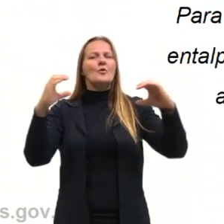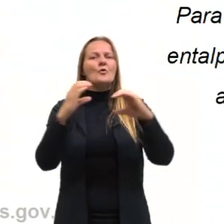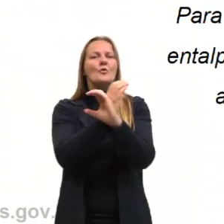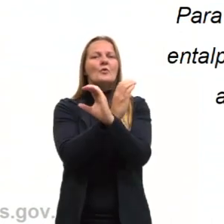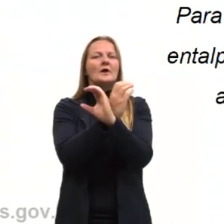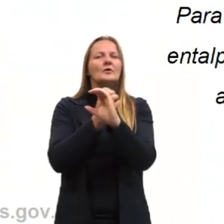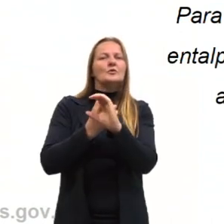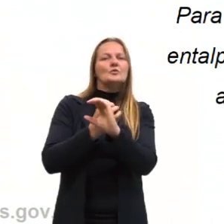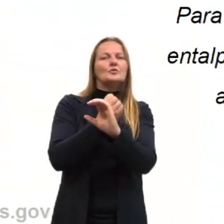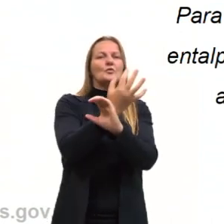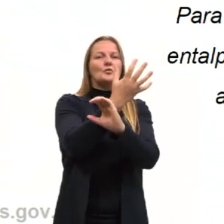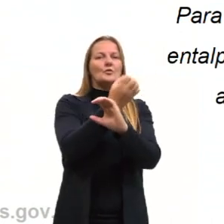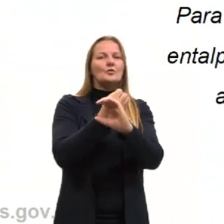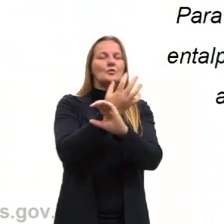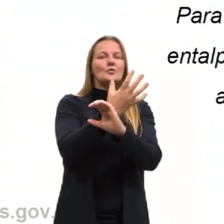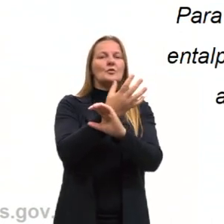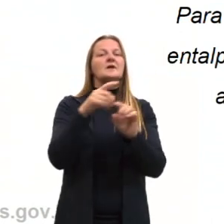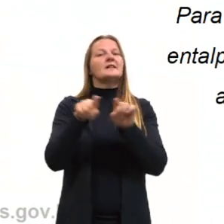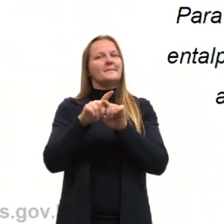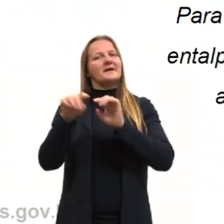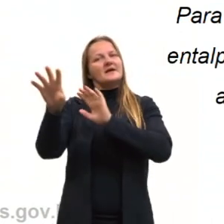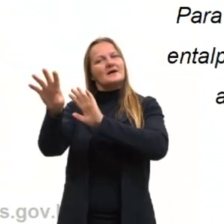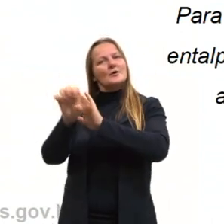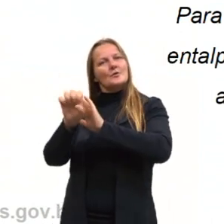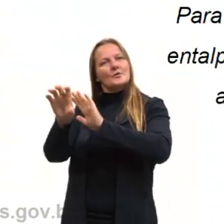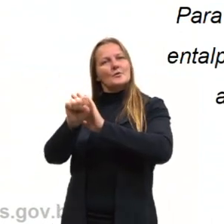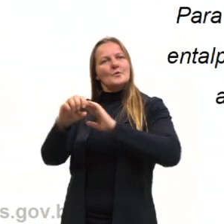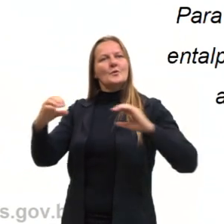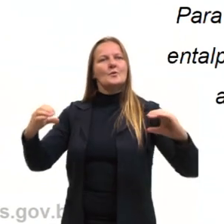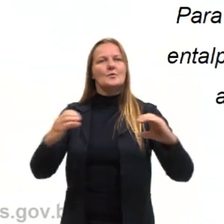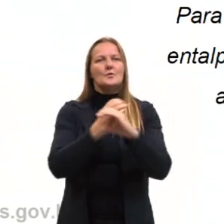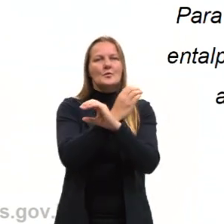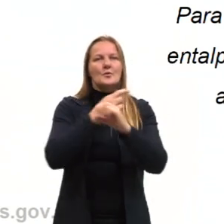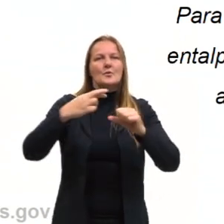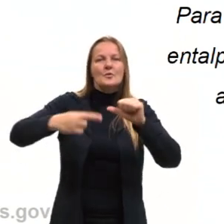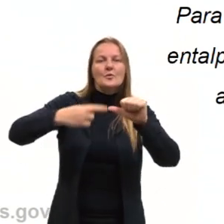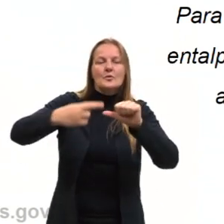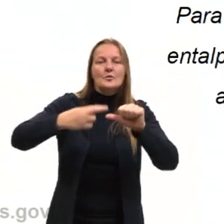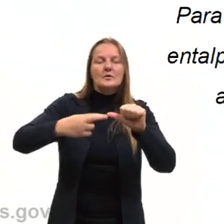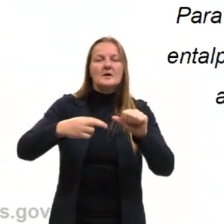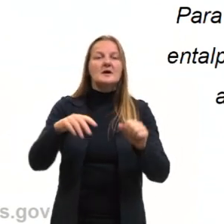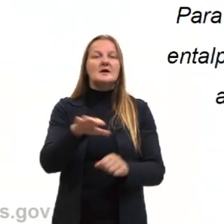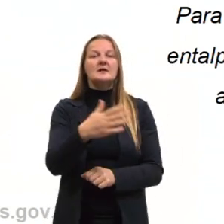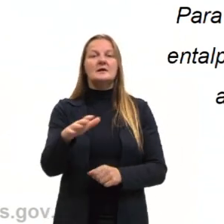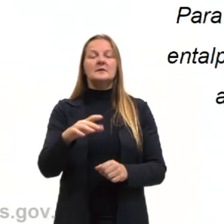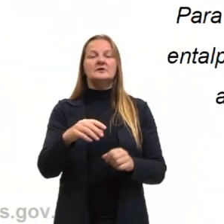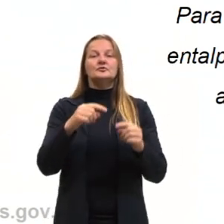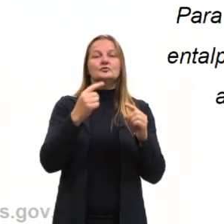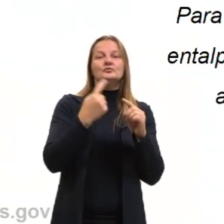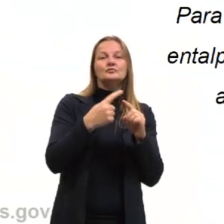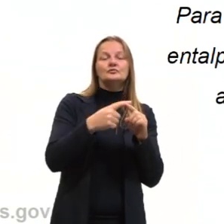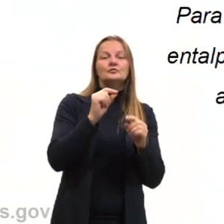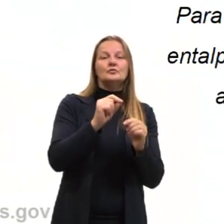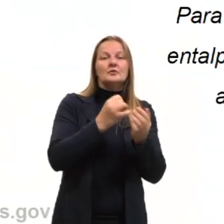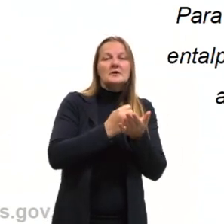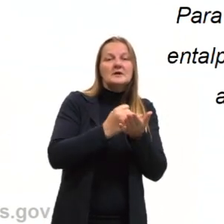e absorvido numa reação né que envolvem numa reação química depende somente dos Estados